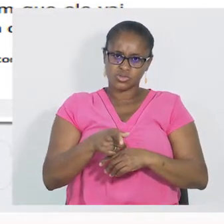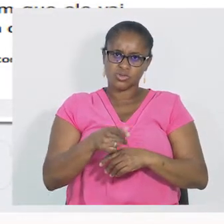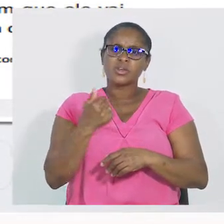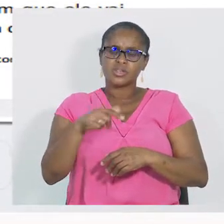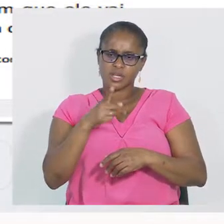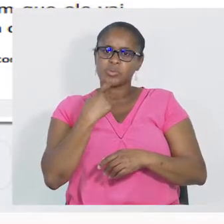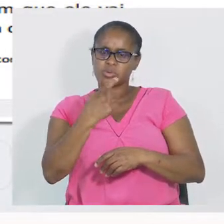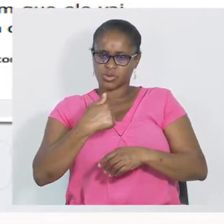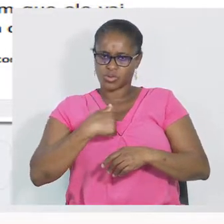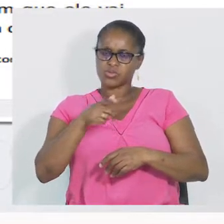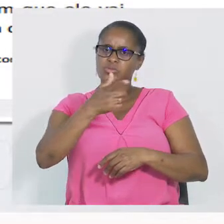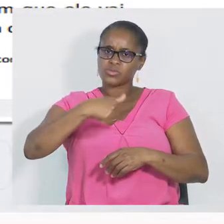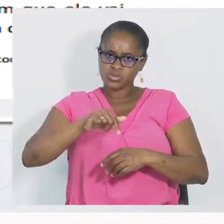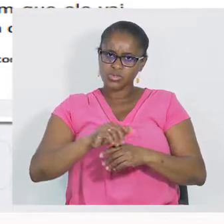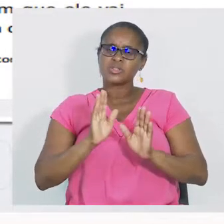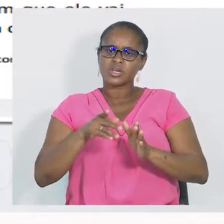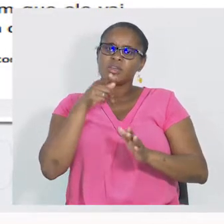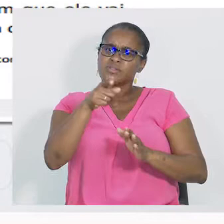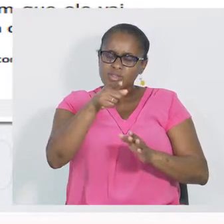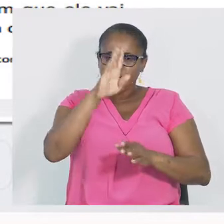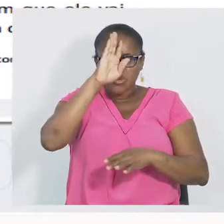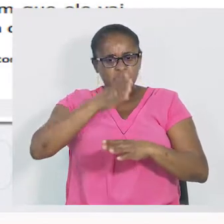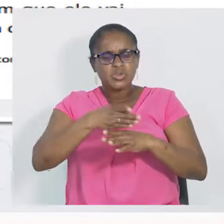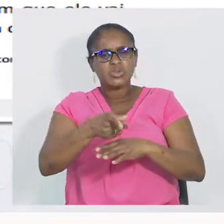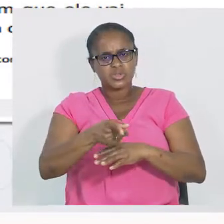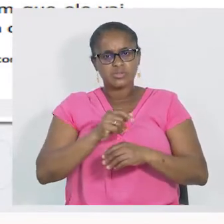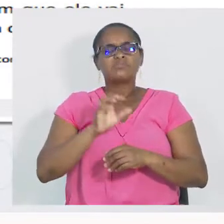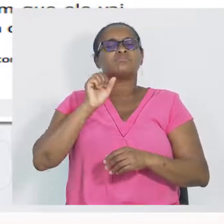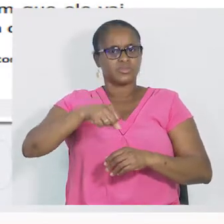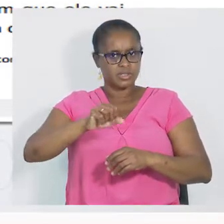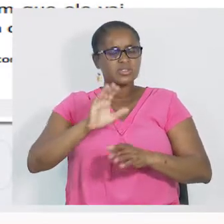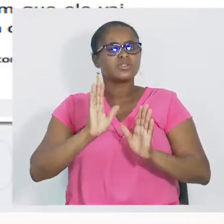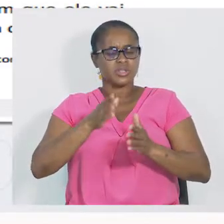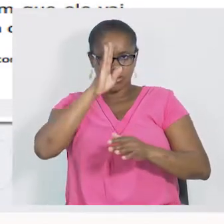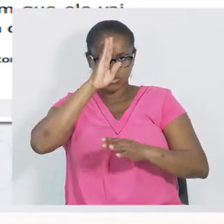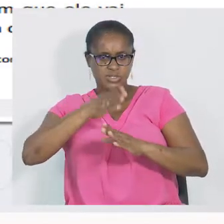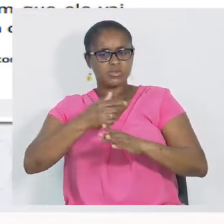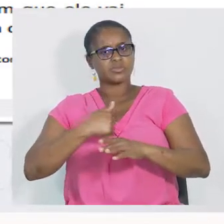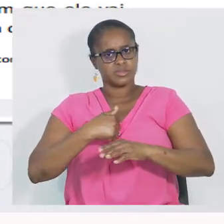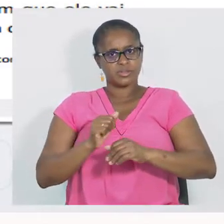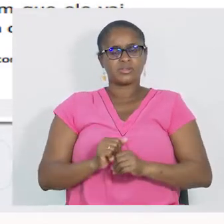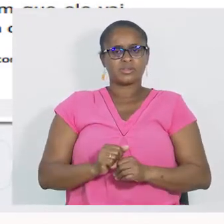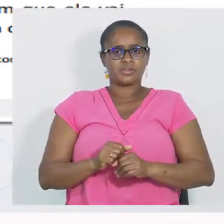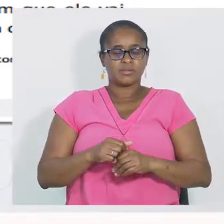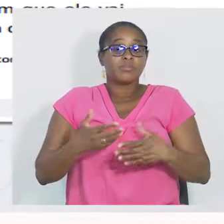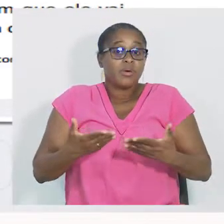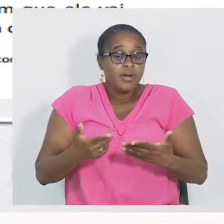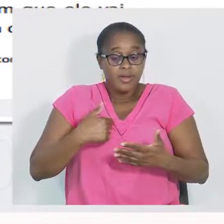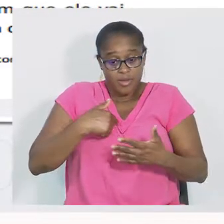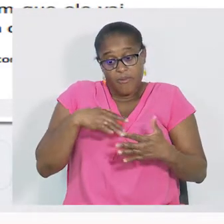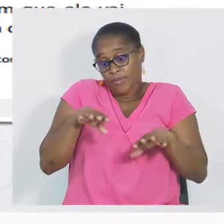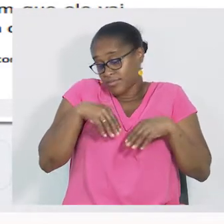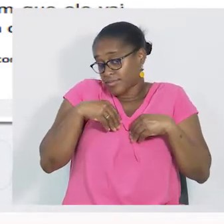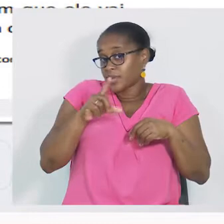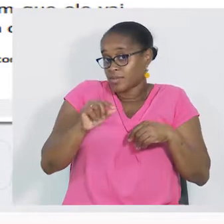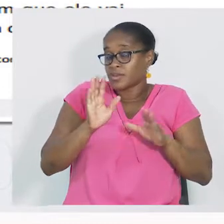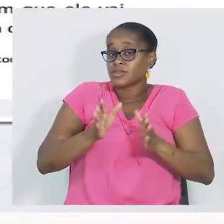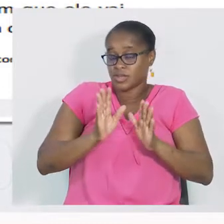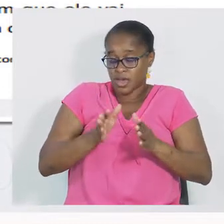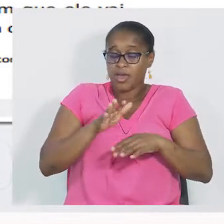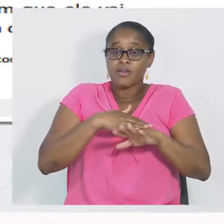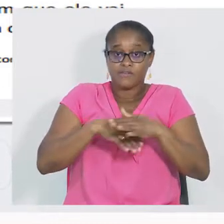a contar. Ele está a contar, ele é o narrador. O nome, não está lá claro o nome dele, mas ele identifica-se como